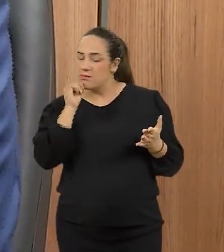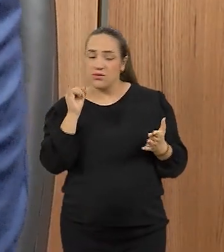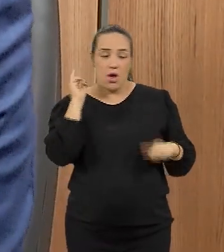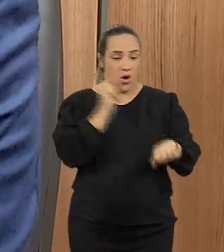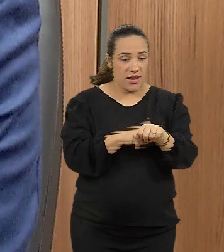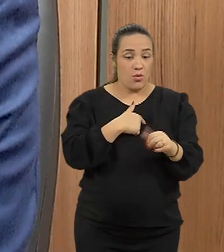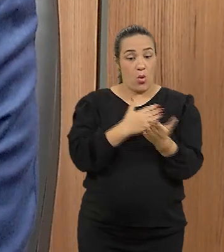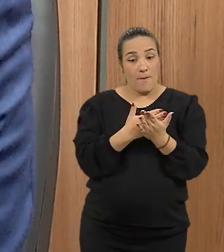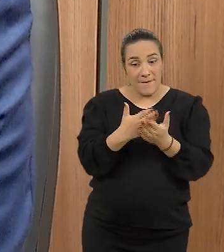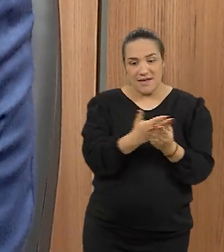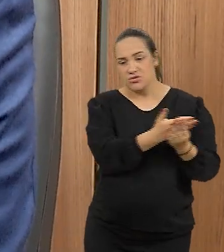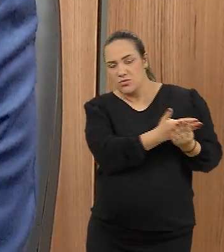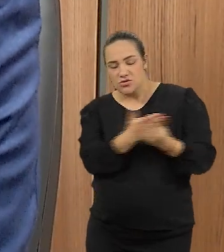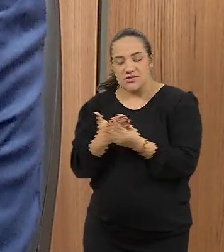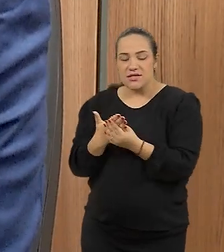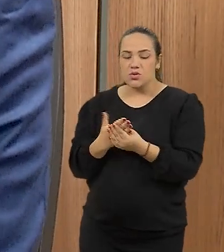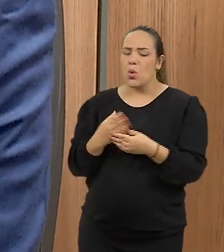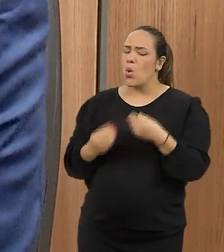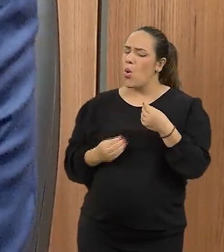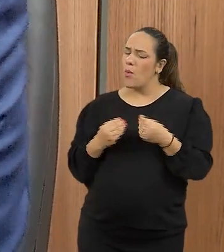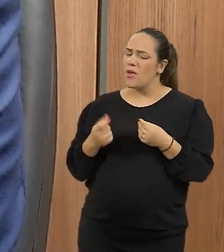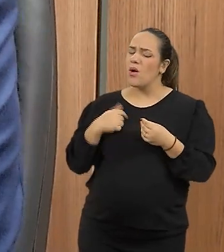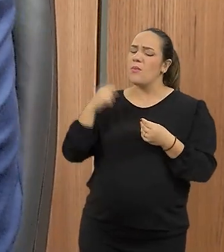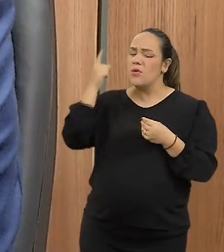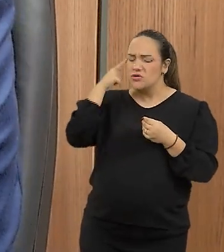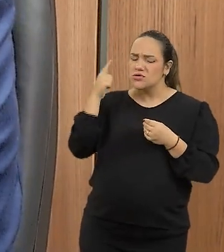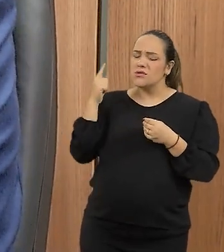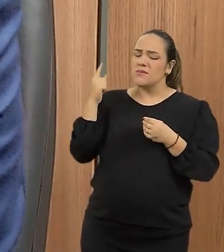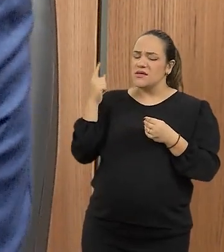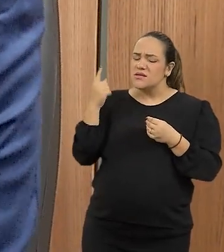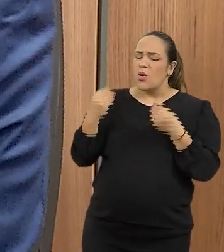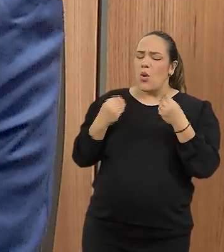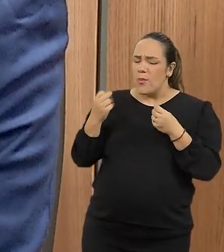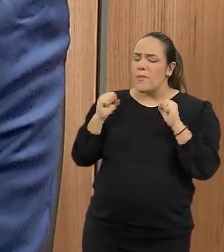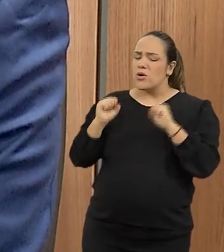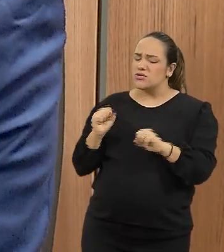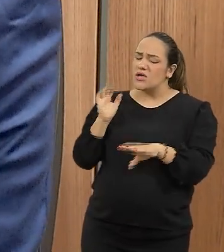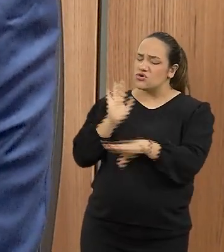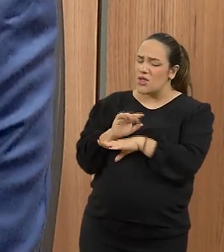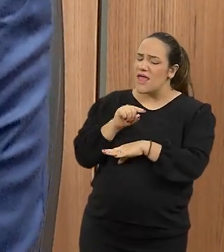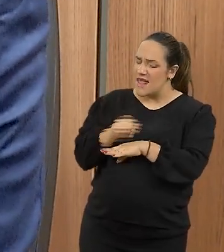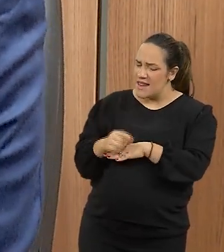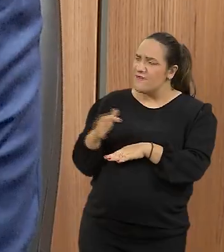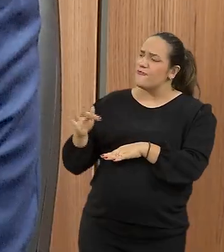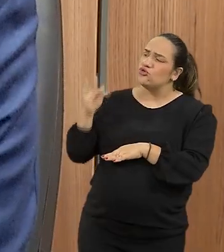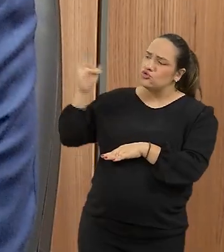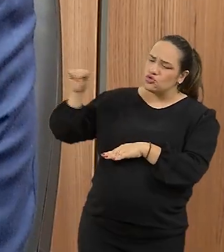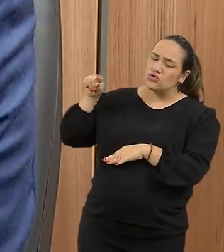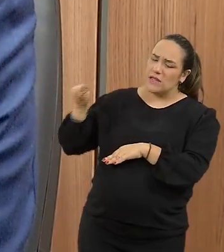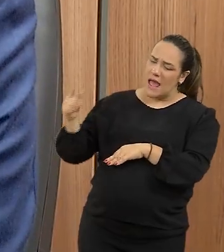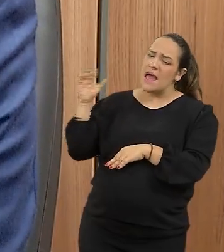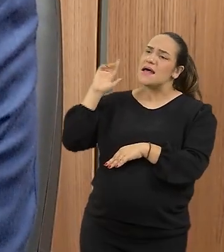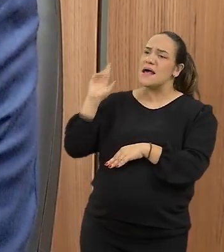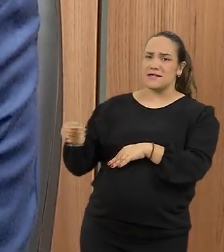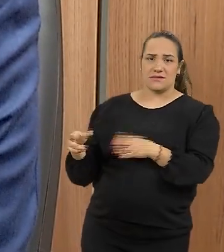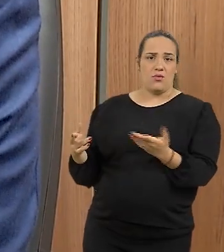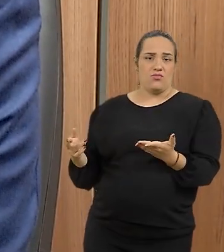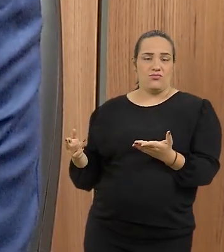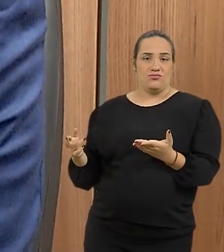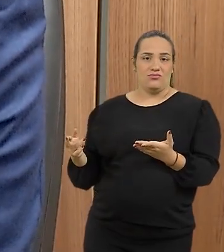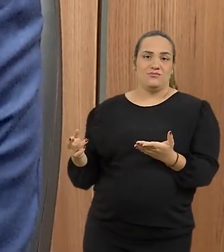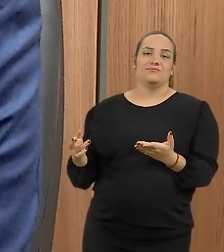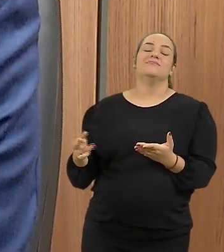no processo, todos os atos que ele pratica no processo, são com esse norte. E isso realmente veio forte nesse novo código,